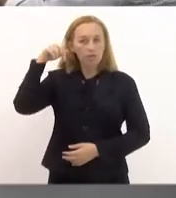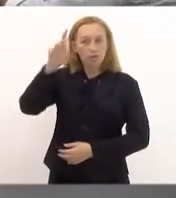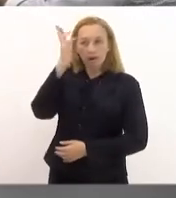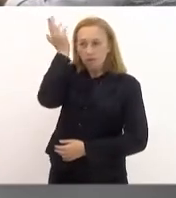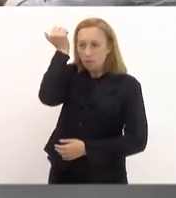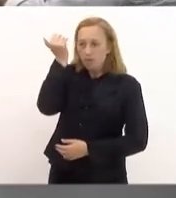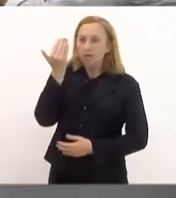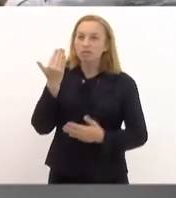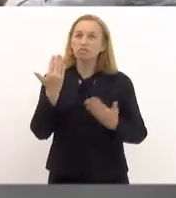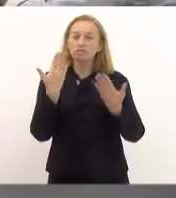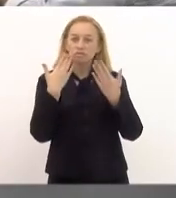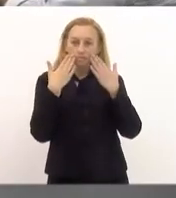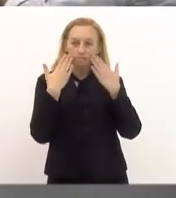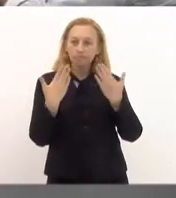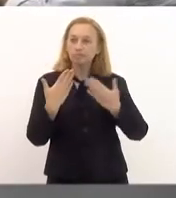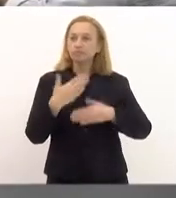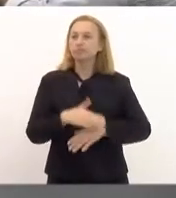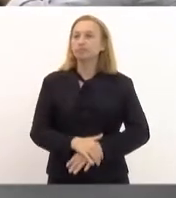apresentação.